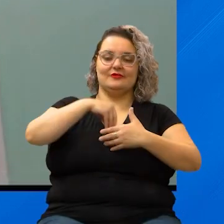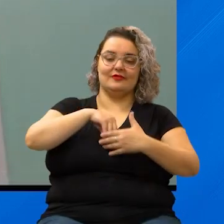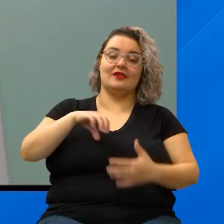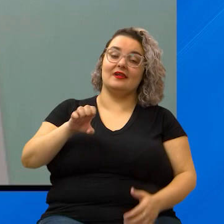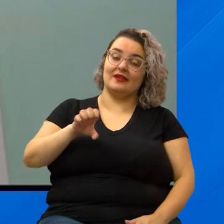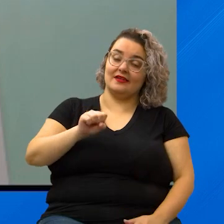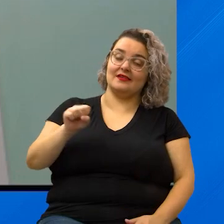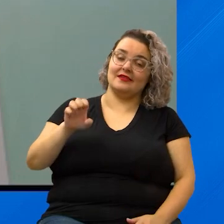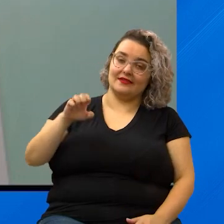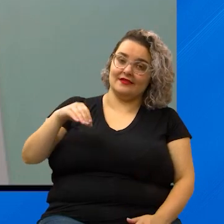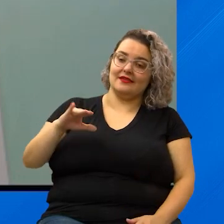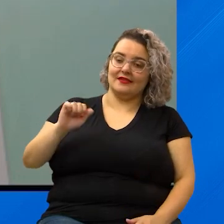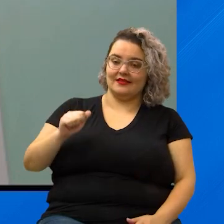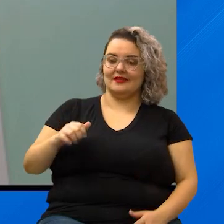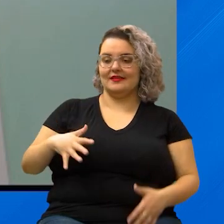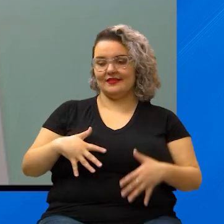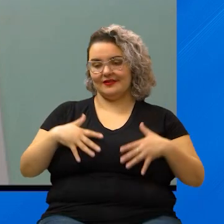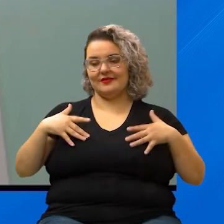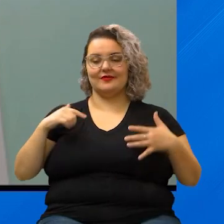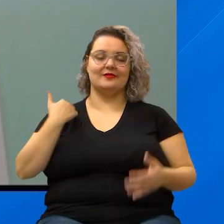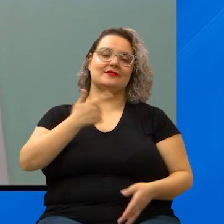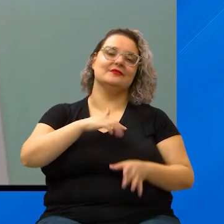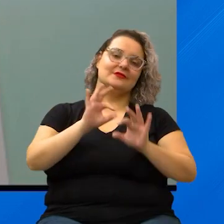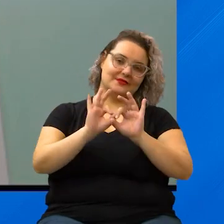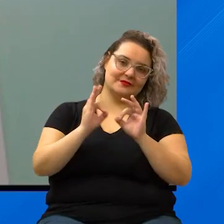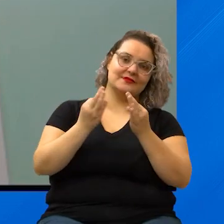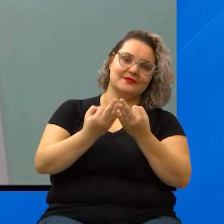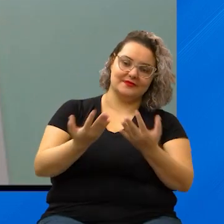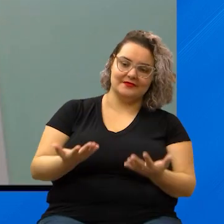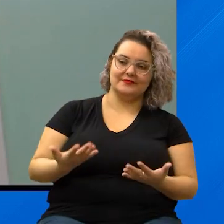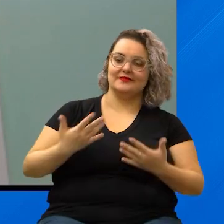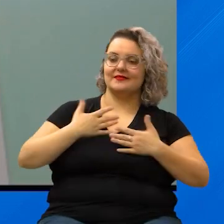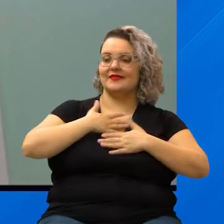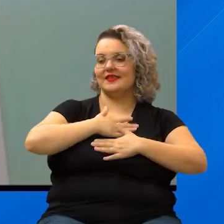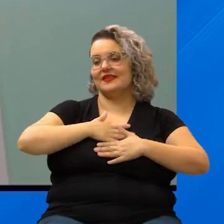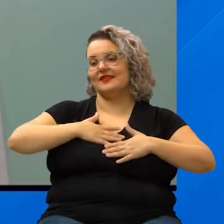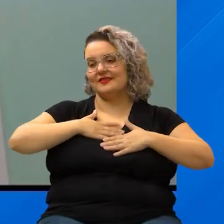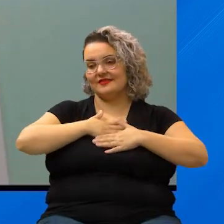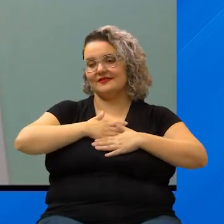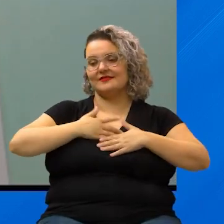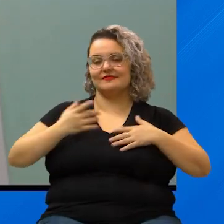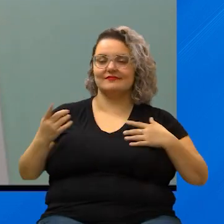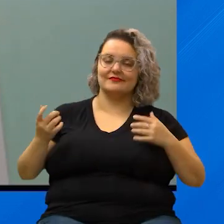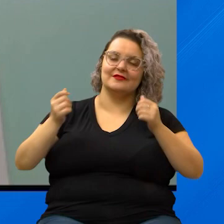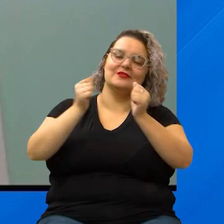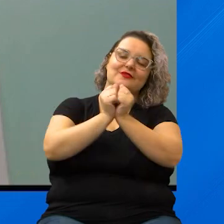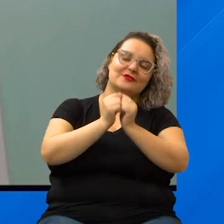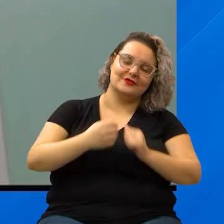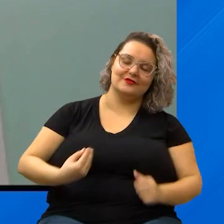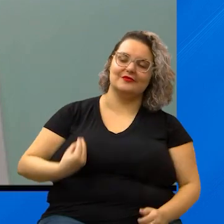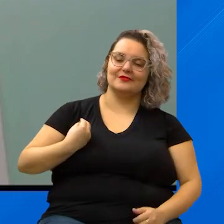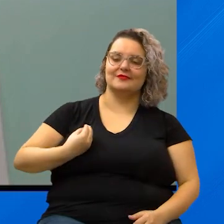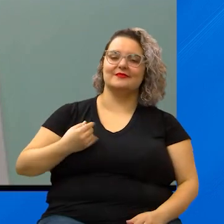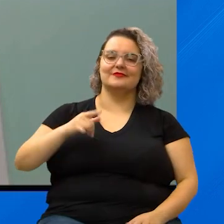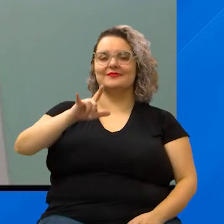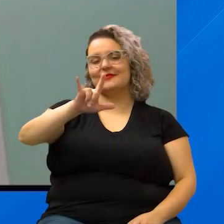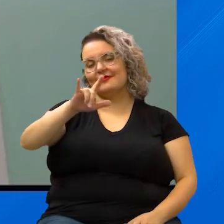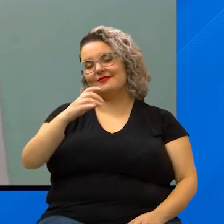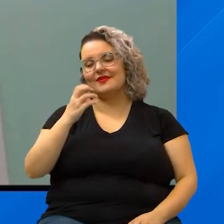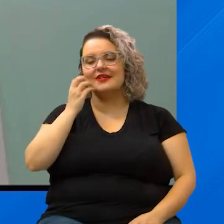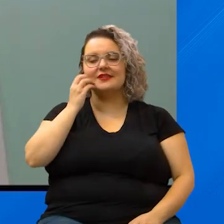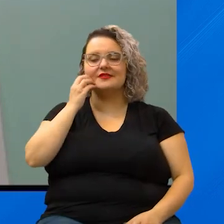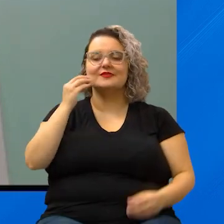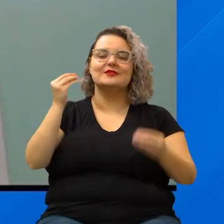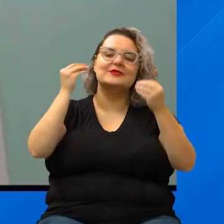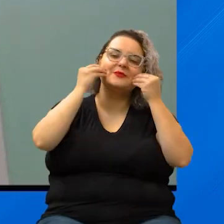permanece com essa essência e é um orgulho para a nossa família. É um prazer tê-lo em nossas vidas. Te